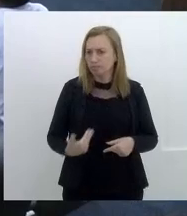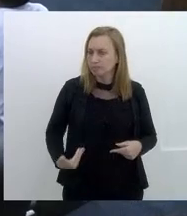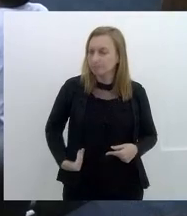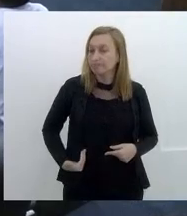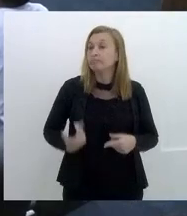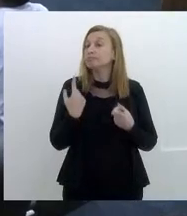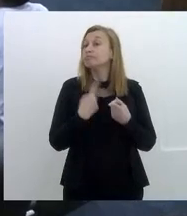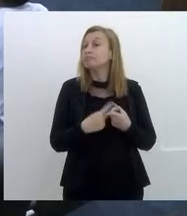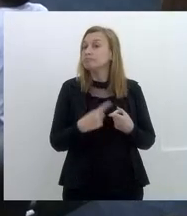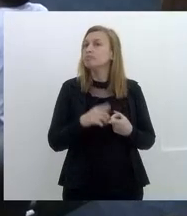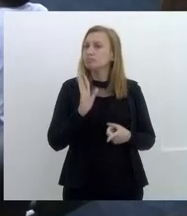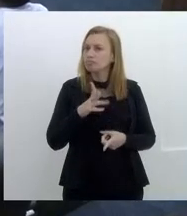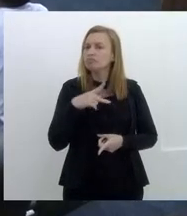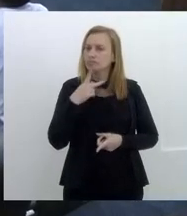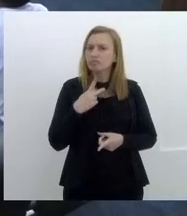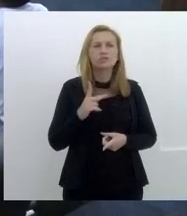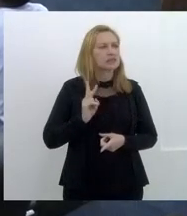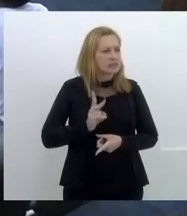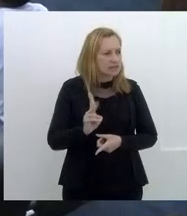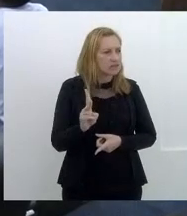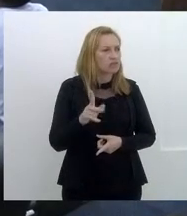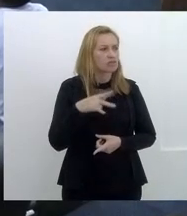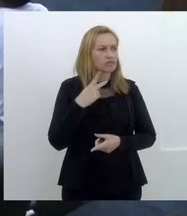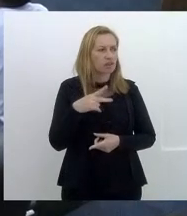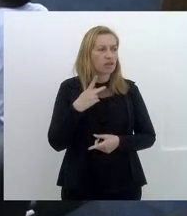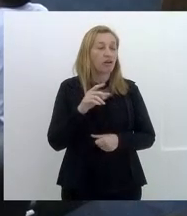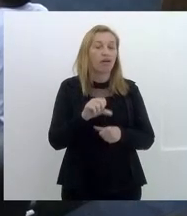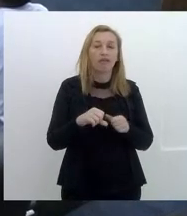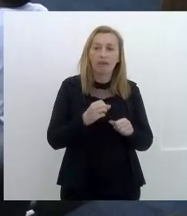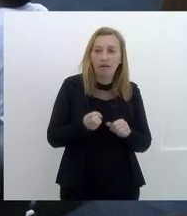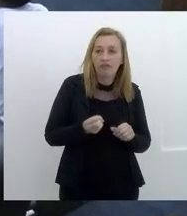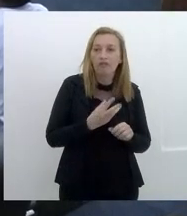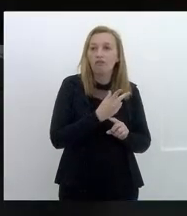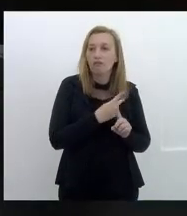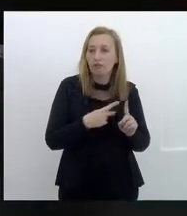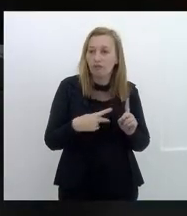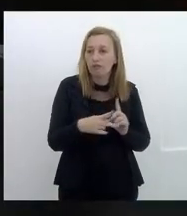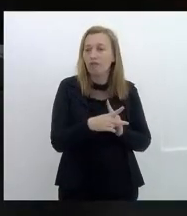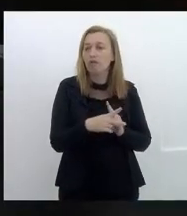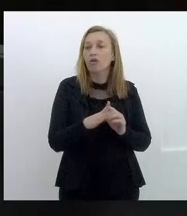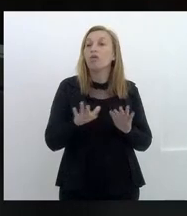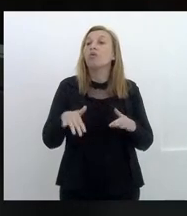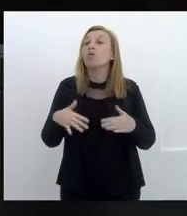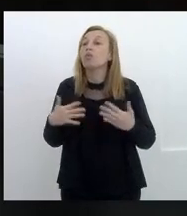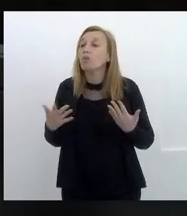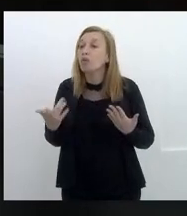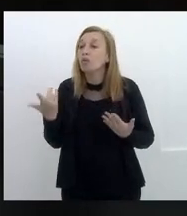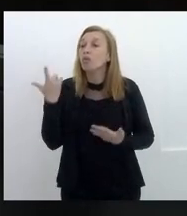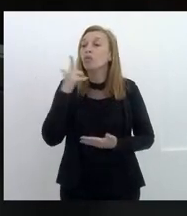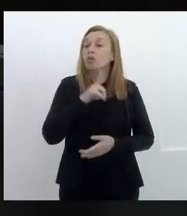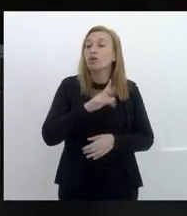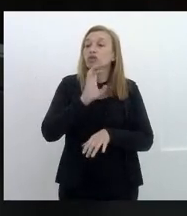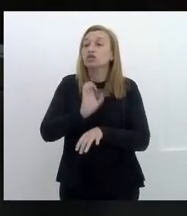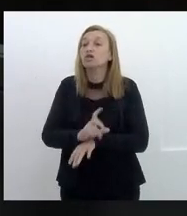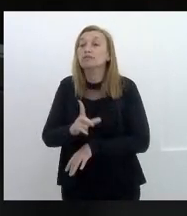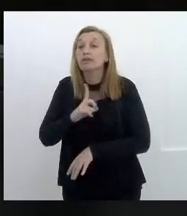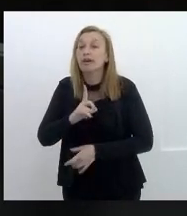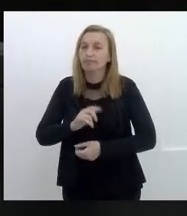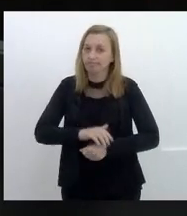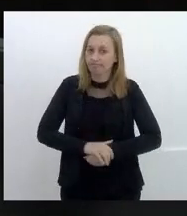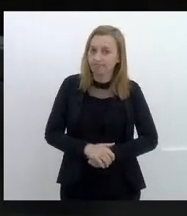porque o que eu falei toda vez que a gente falava em reforma Qual é o ganho que o estado vai